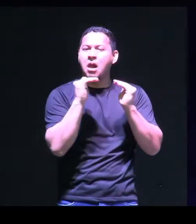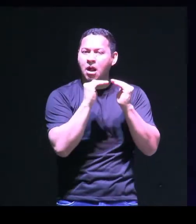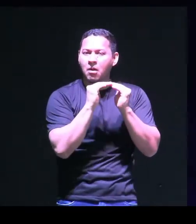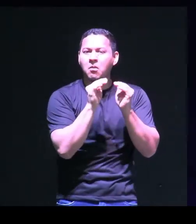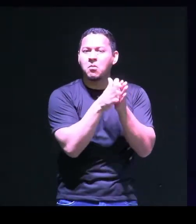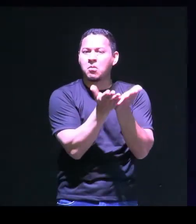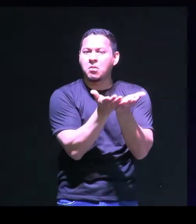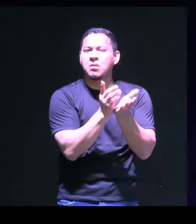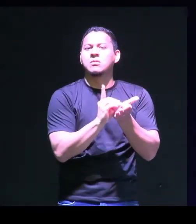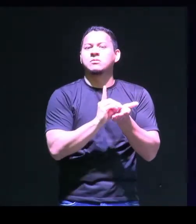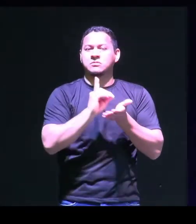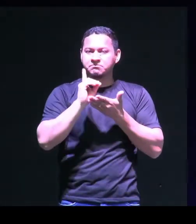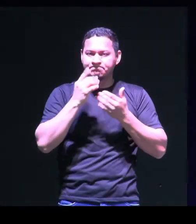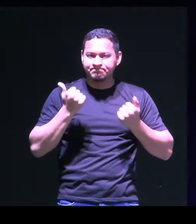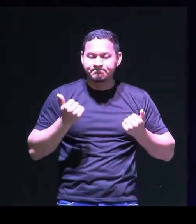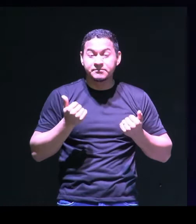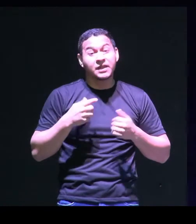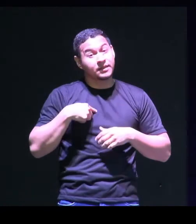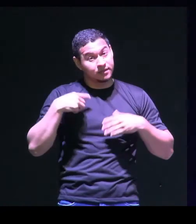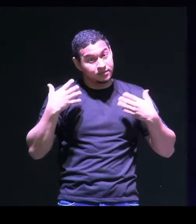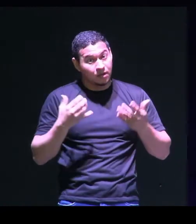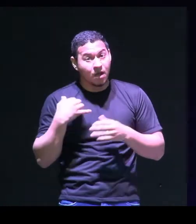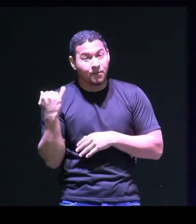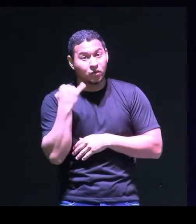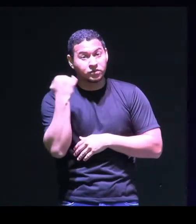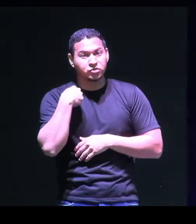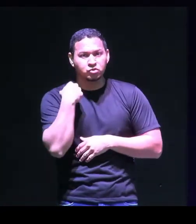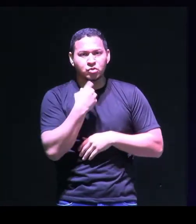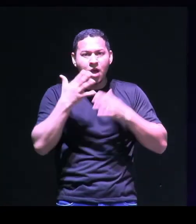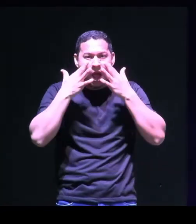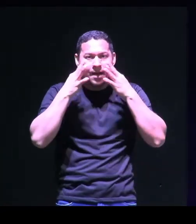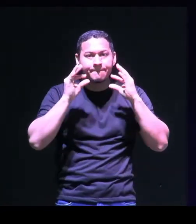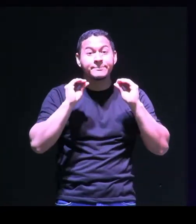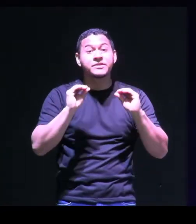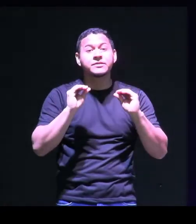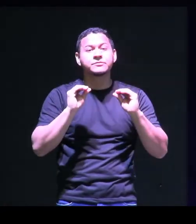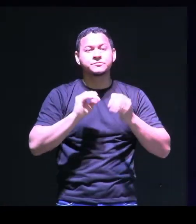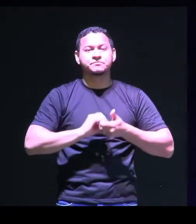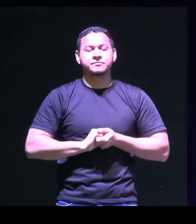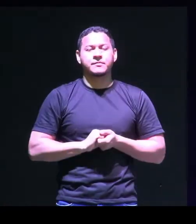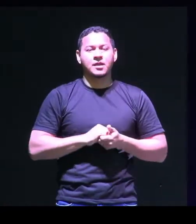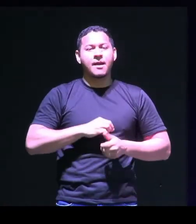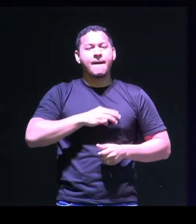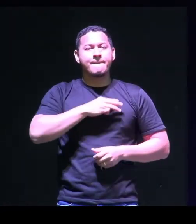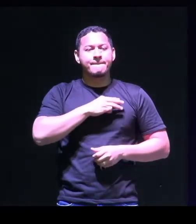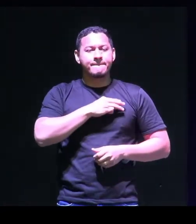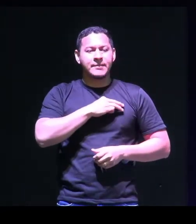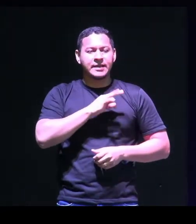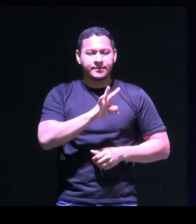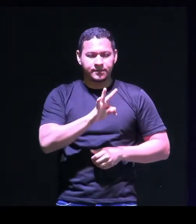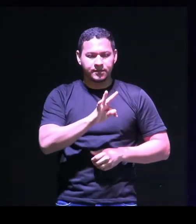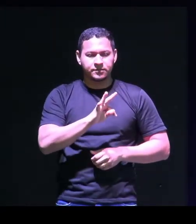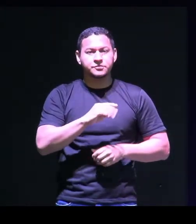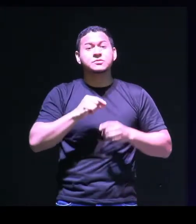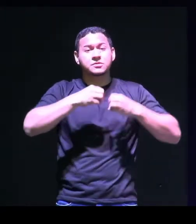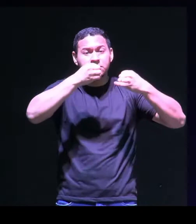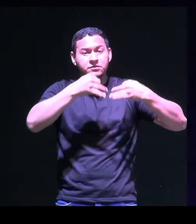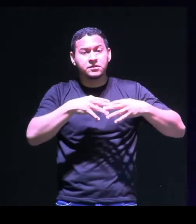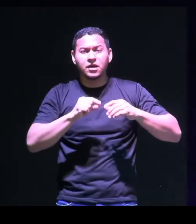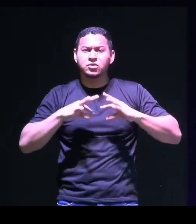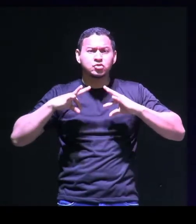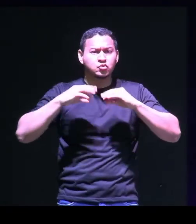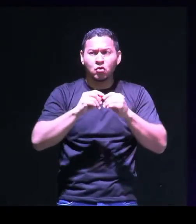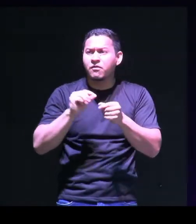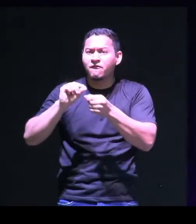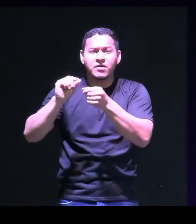parábola. Então é muito importante nós estarmos atentos. Mateus 28, 19 diz: vão pelo mundo todo, façam discípulos.